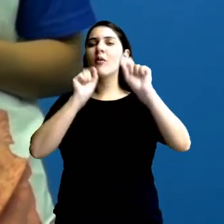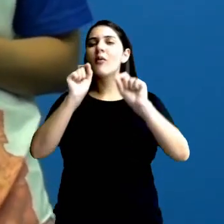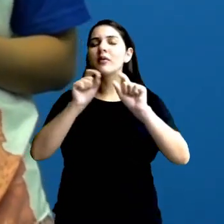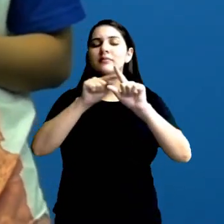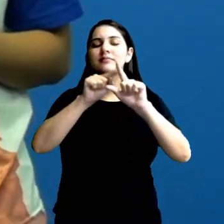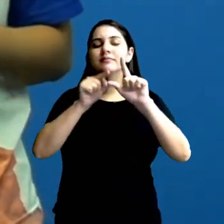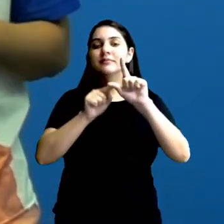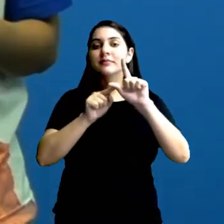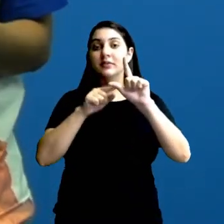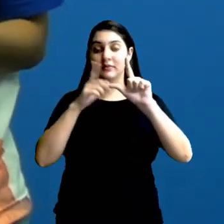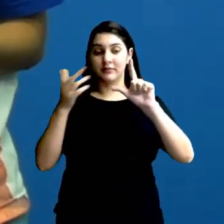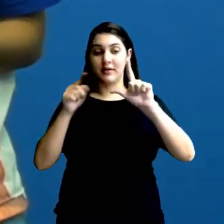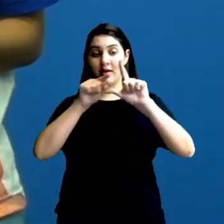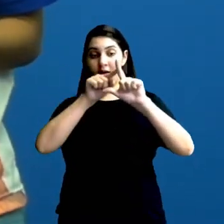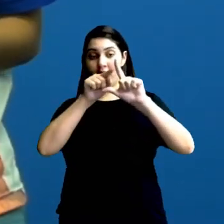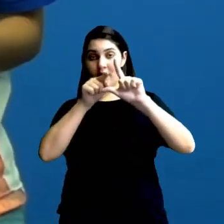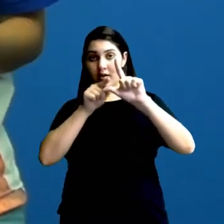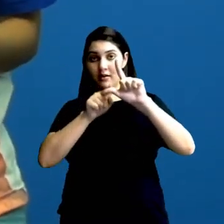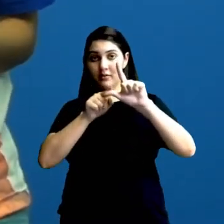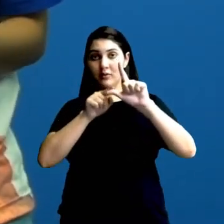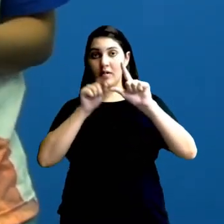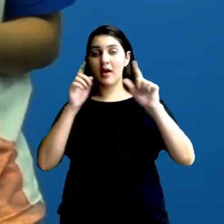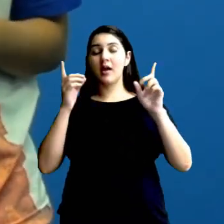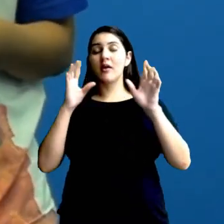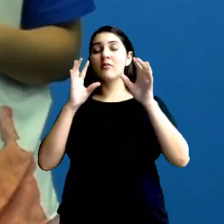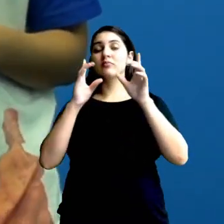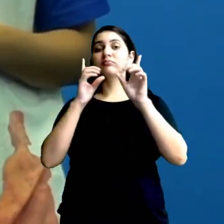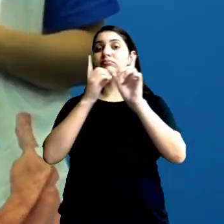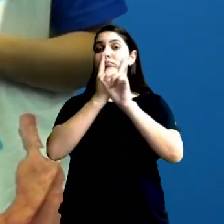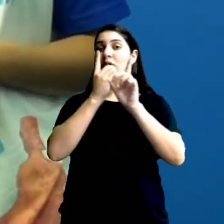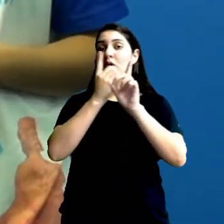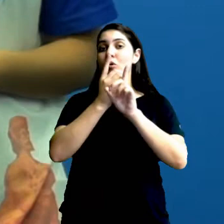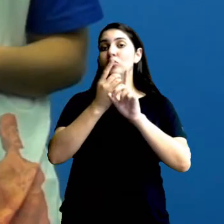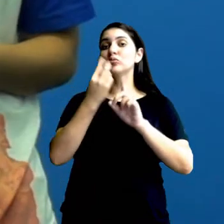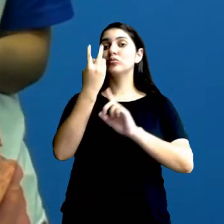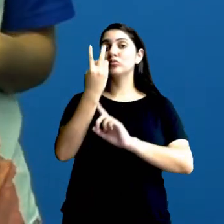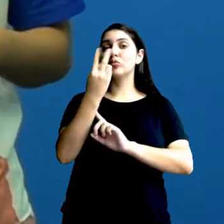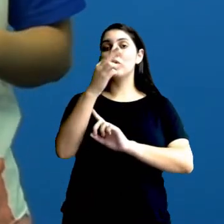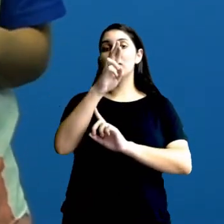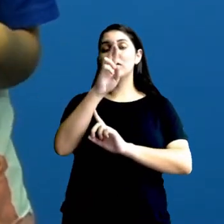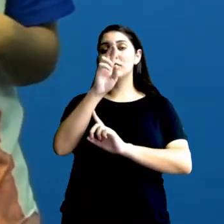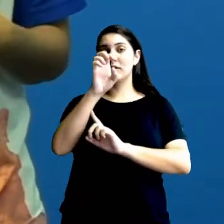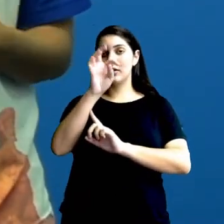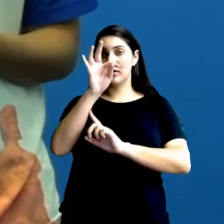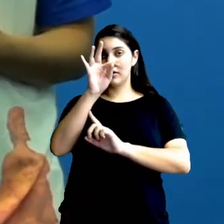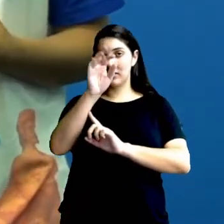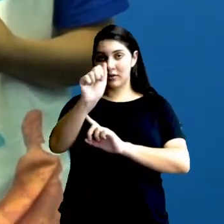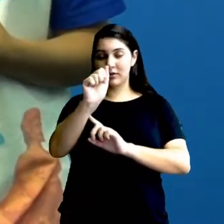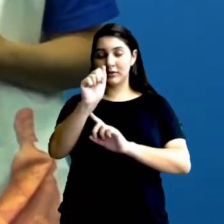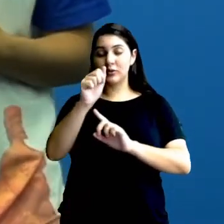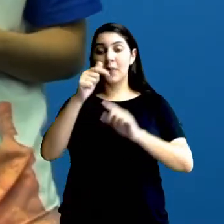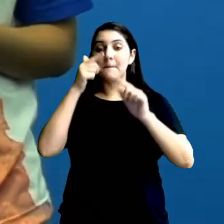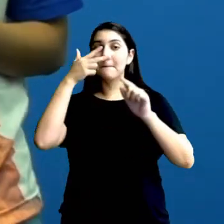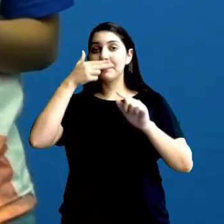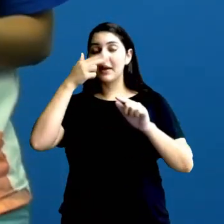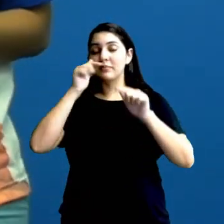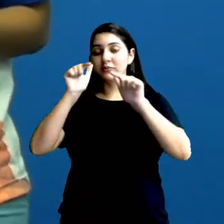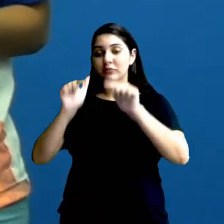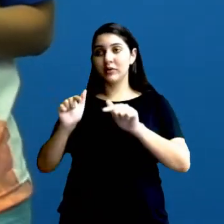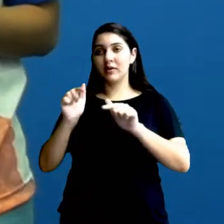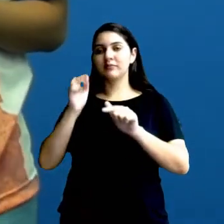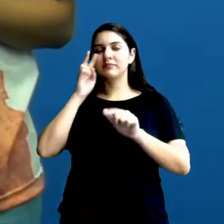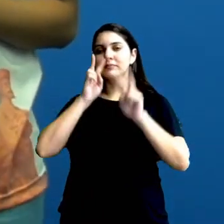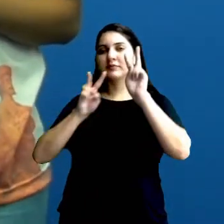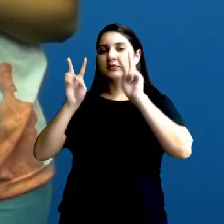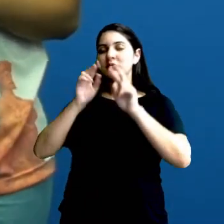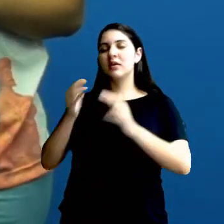são ângulos? Ângulo é o encontro de duas semi-retas que partem de um mesmo lugar. Observe